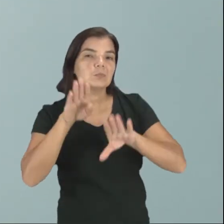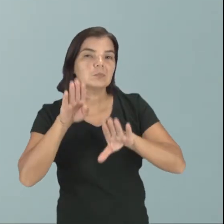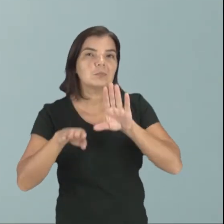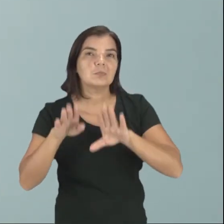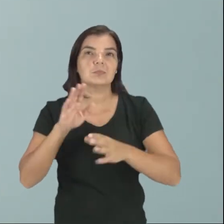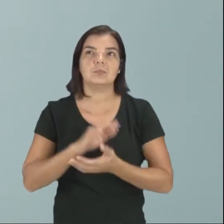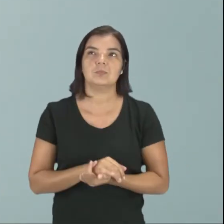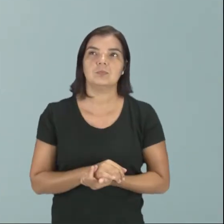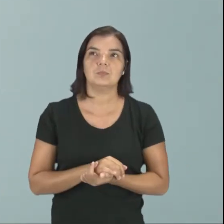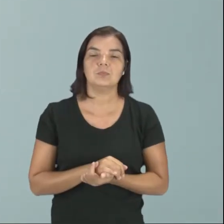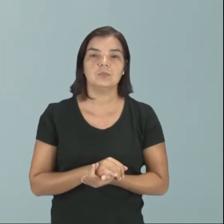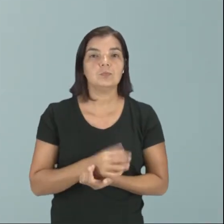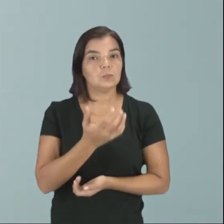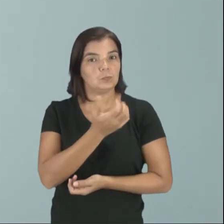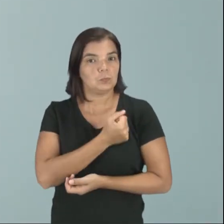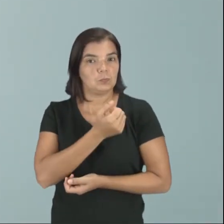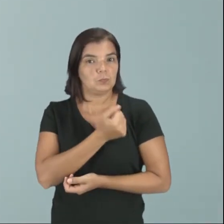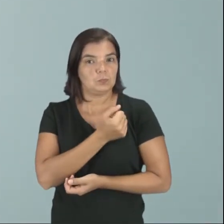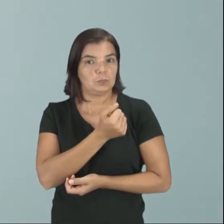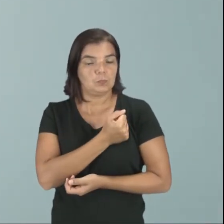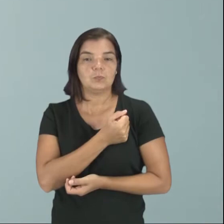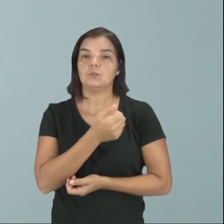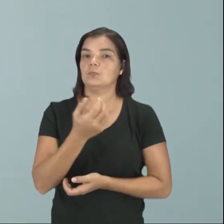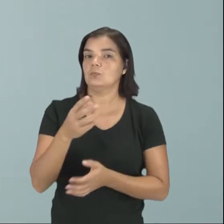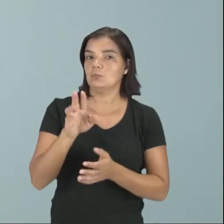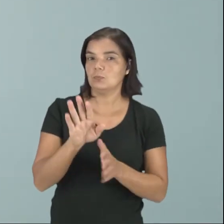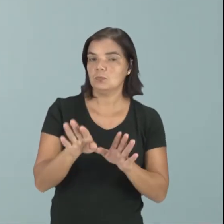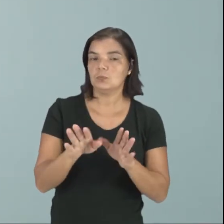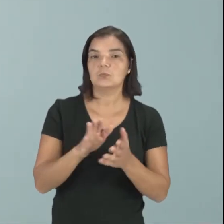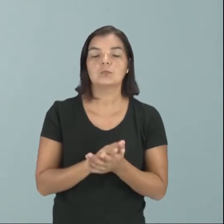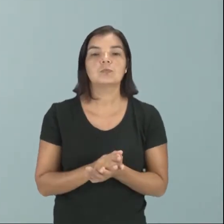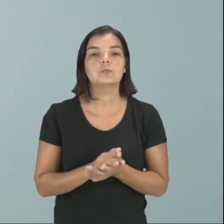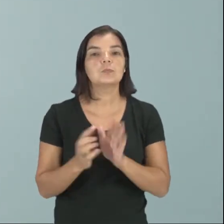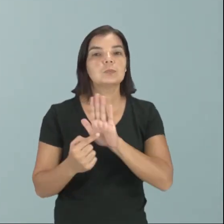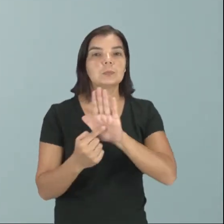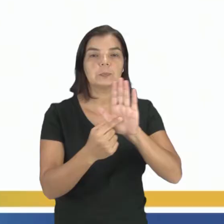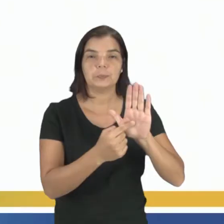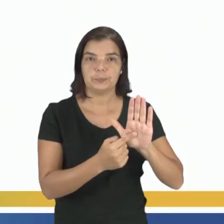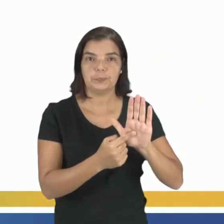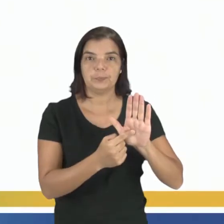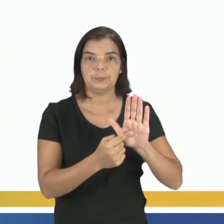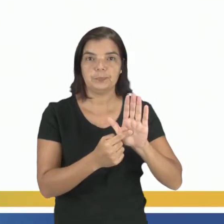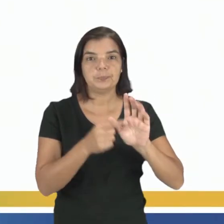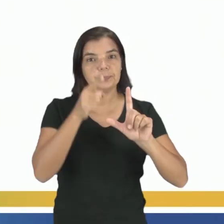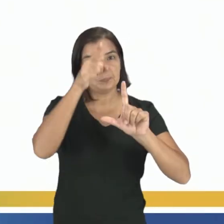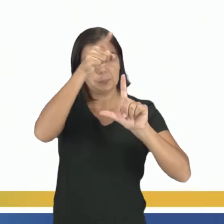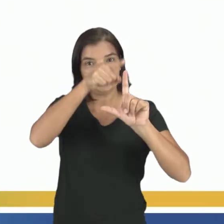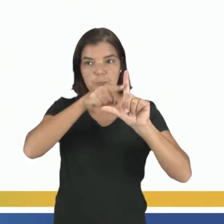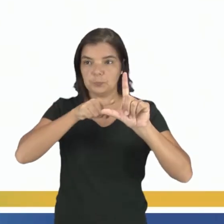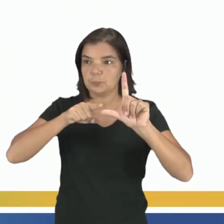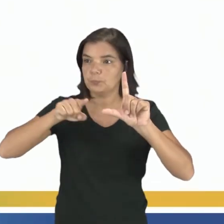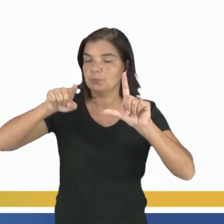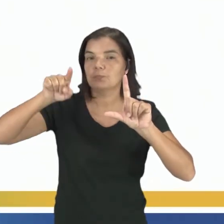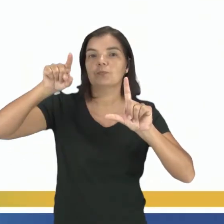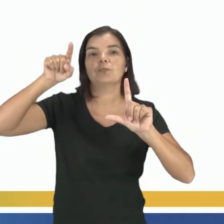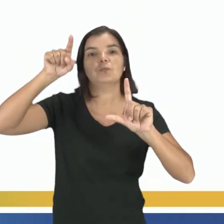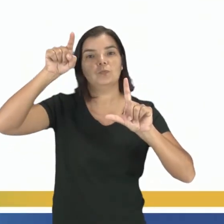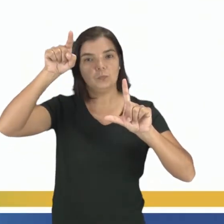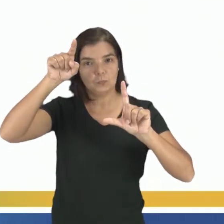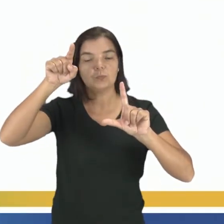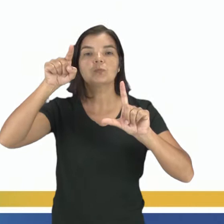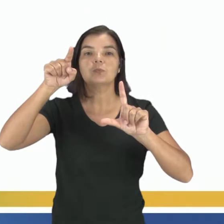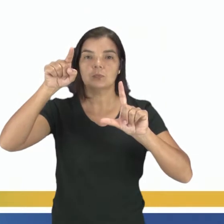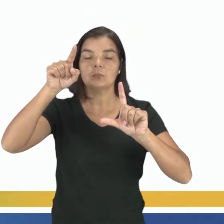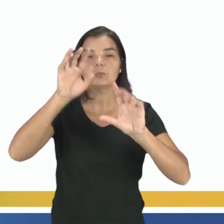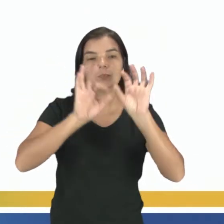depender do valor da nossa base. Tá? O gráfico ele é representado por uma curva, né? A curva obtida por meio dos